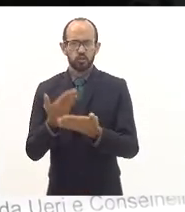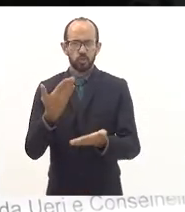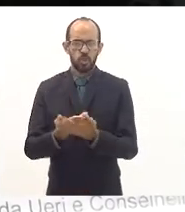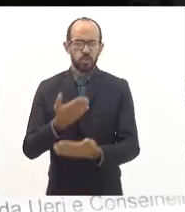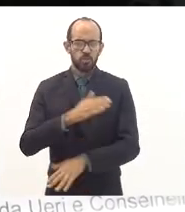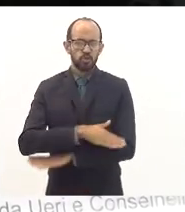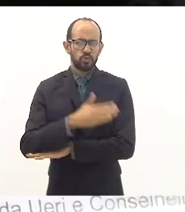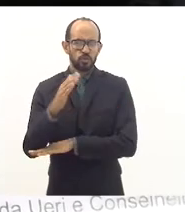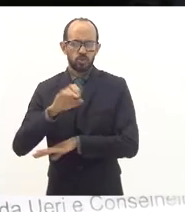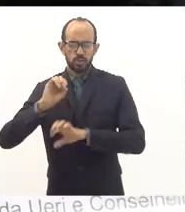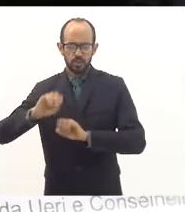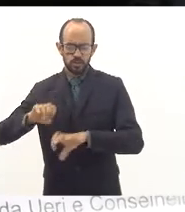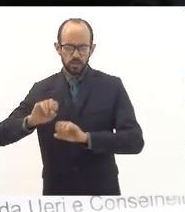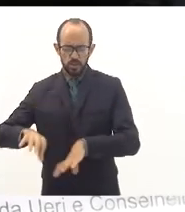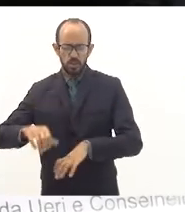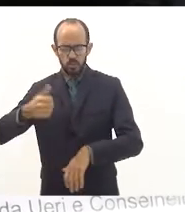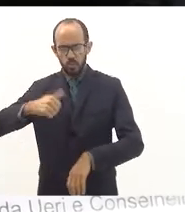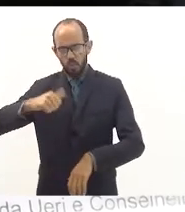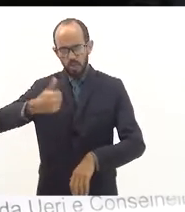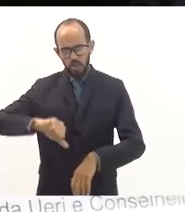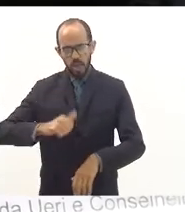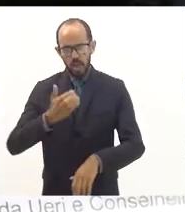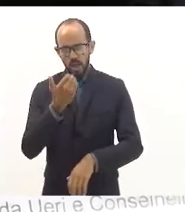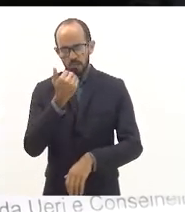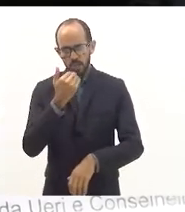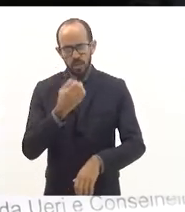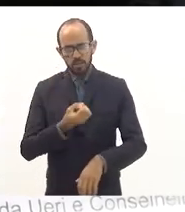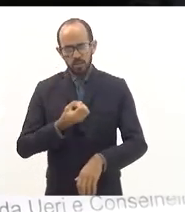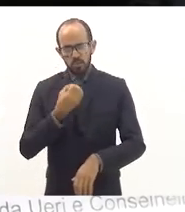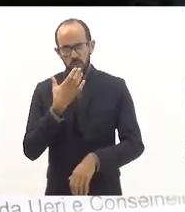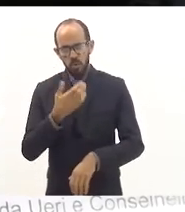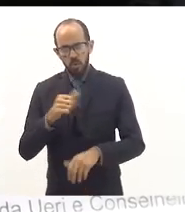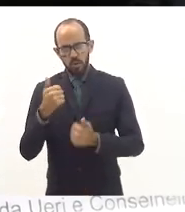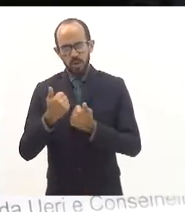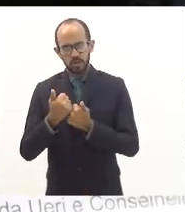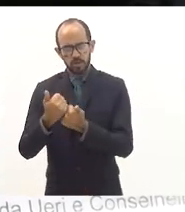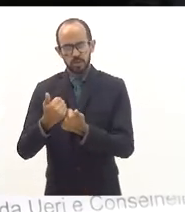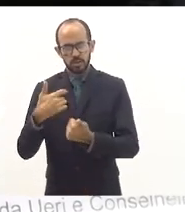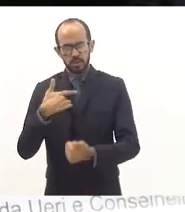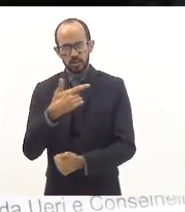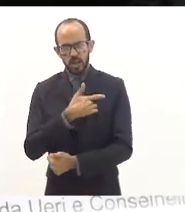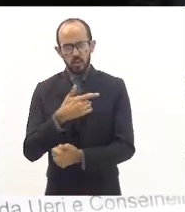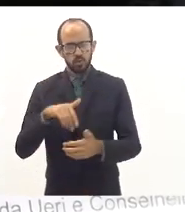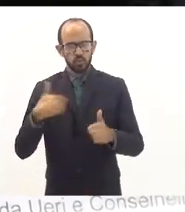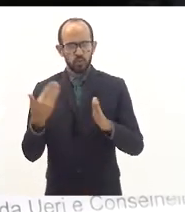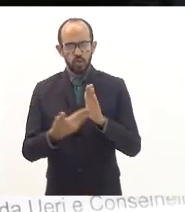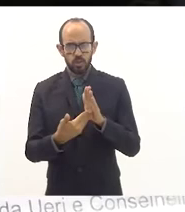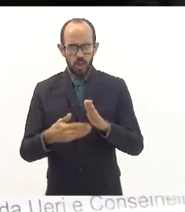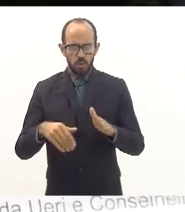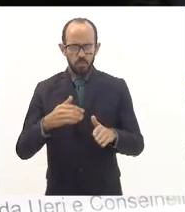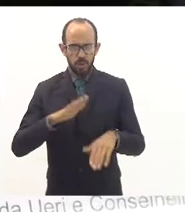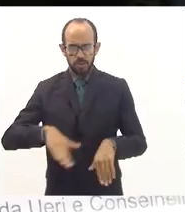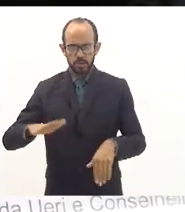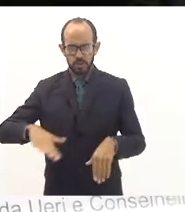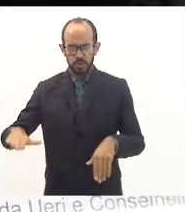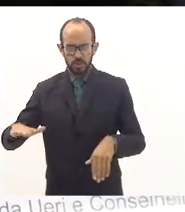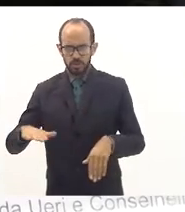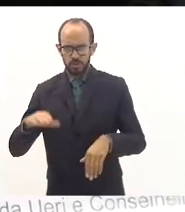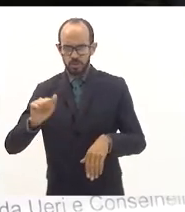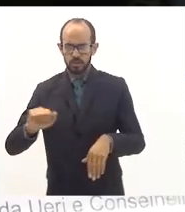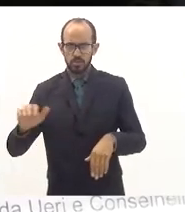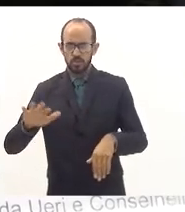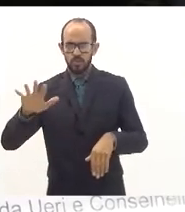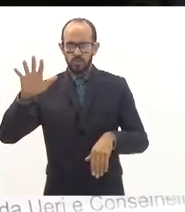qualidade, alimentação balanceada e assistência de saúde integral para as crianças das